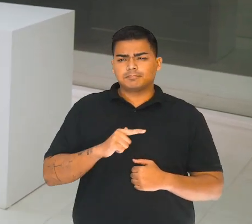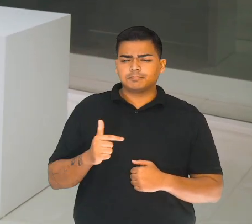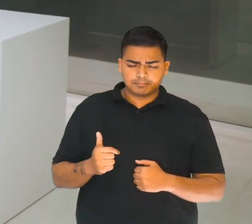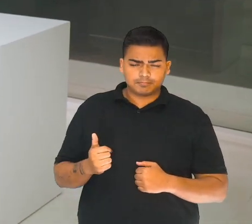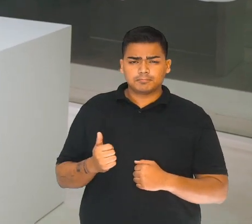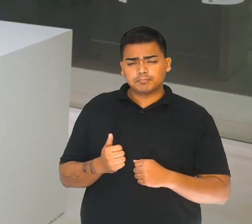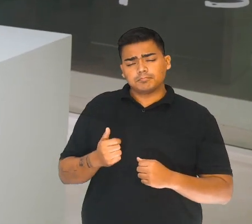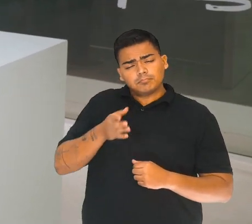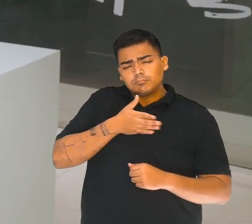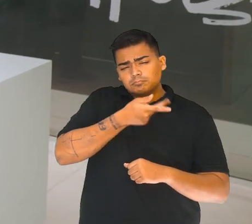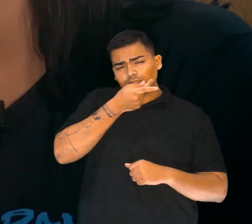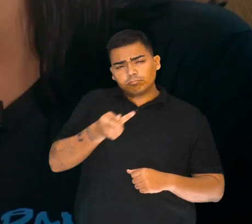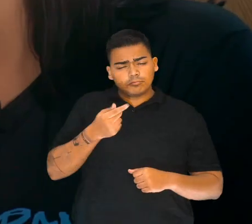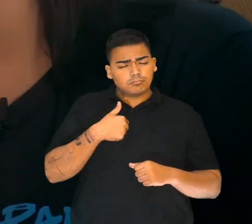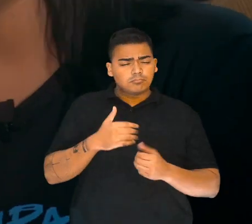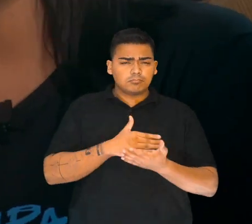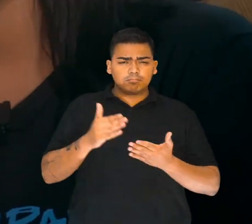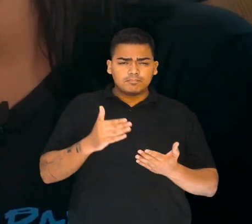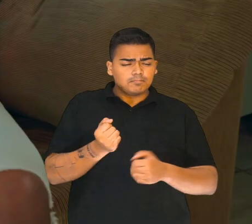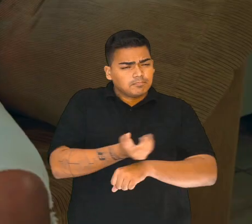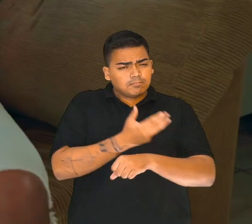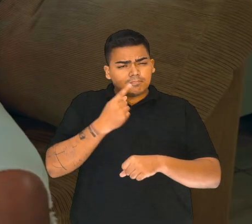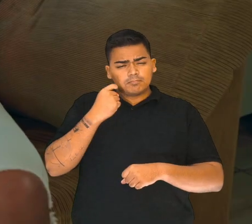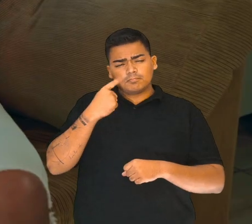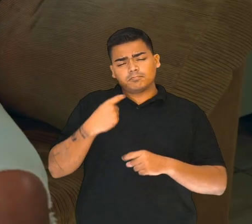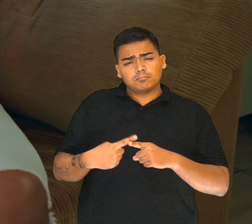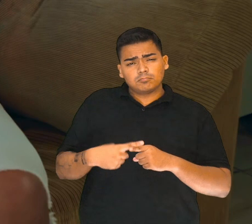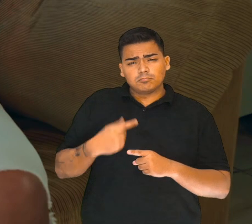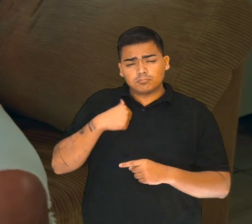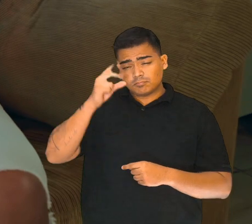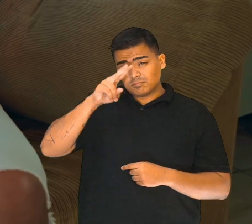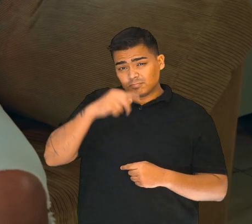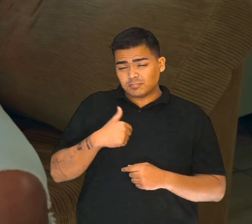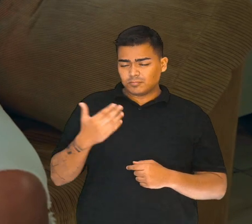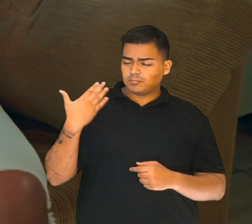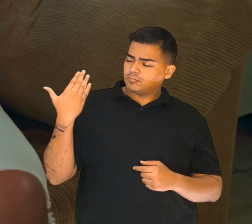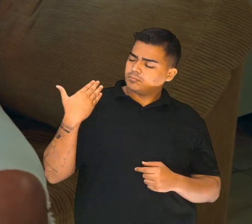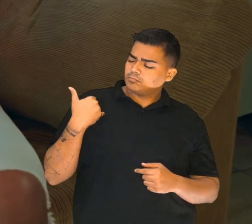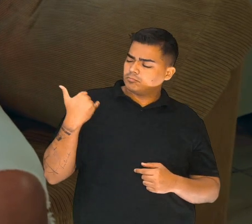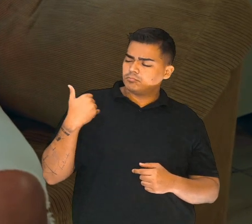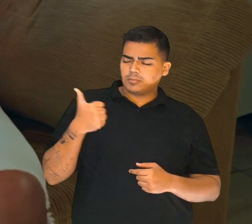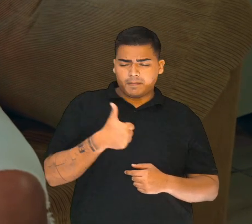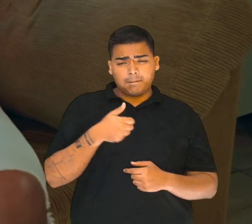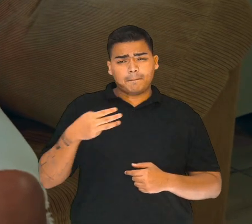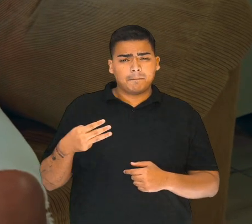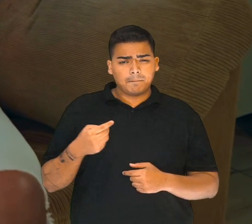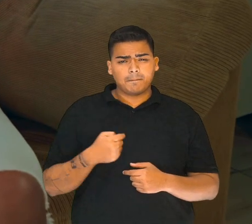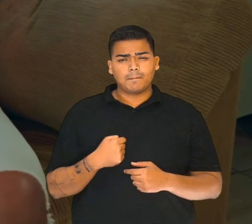conta deles, pela essa ponte deles aí, e hoje eu chorei lá, porque eu lembrei do tempo que eu tinha 13 anos,